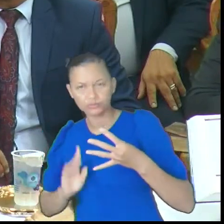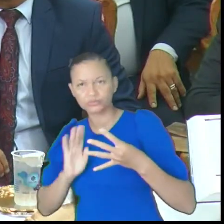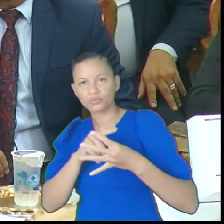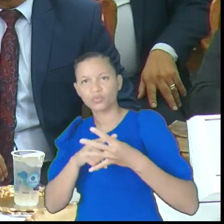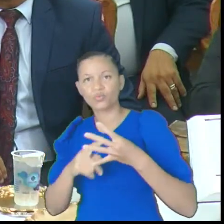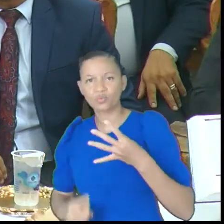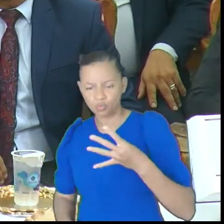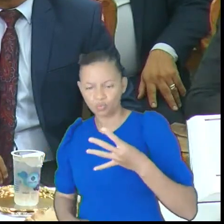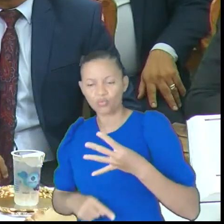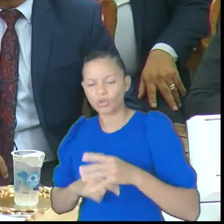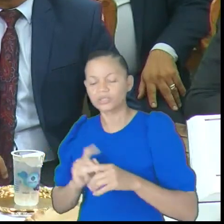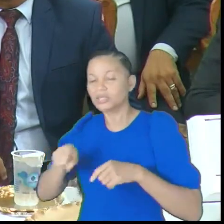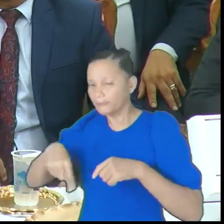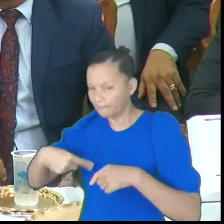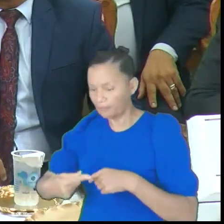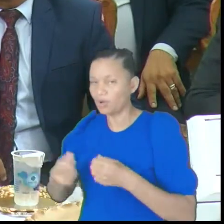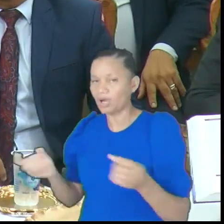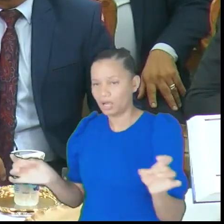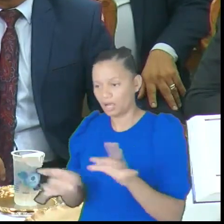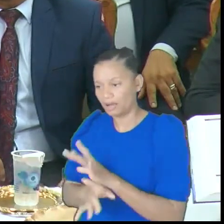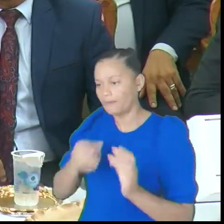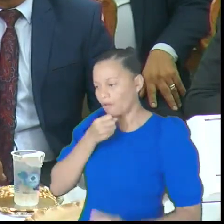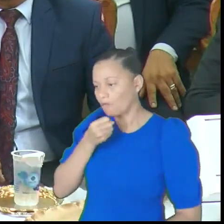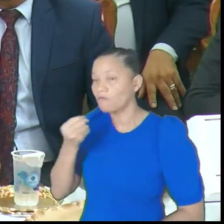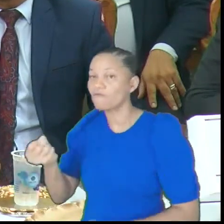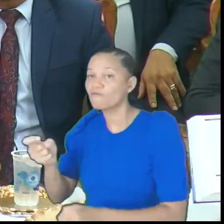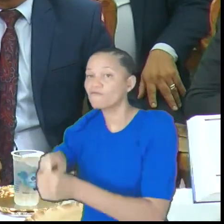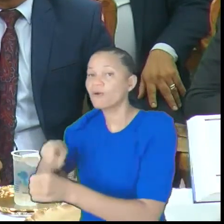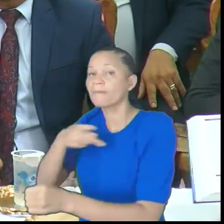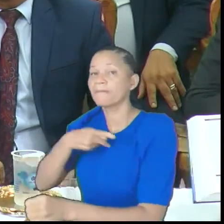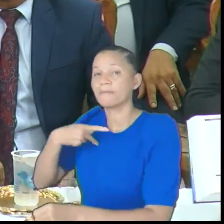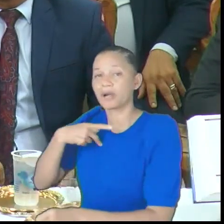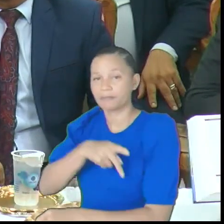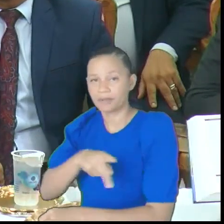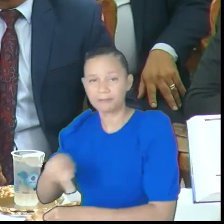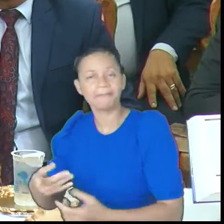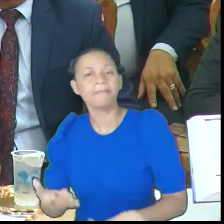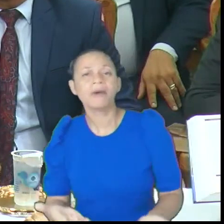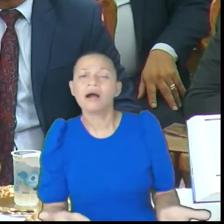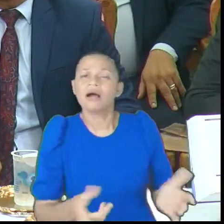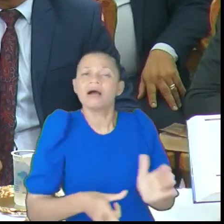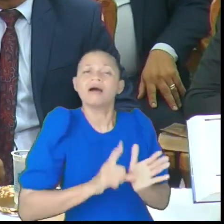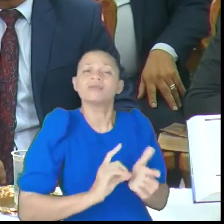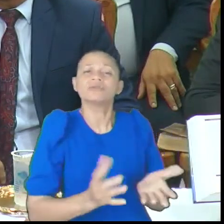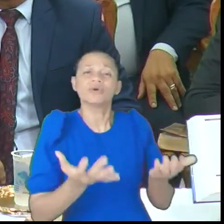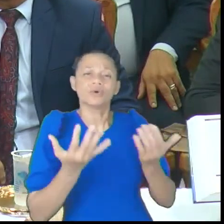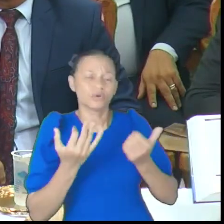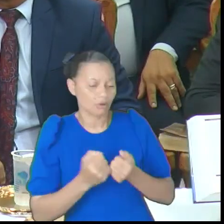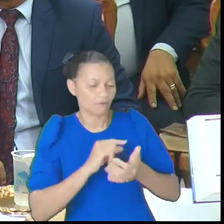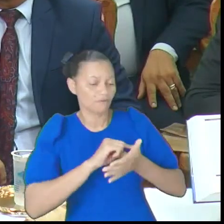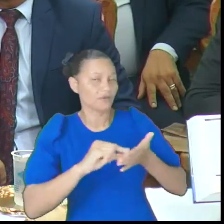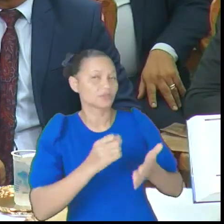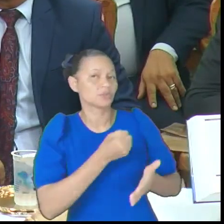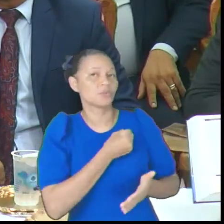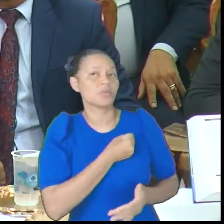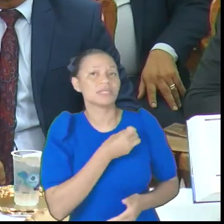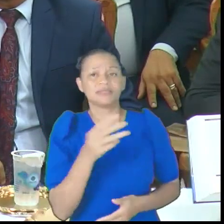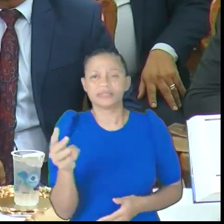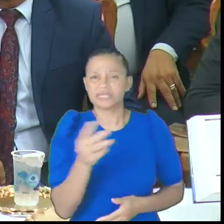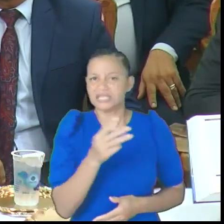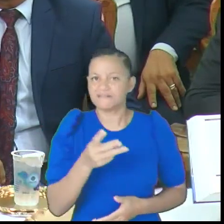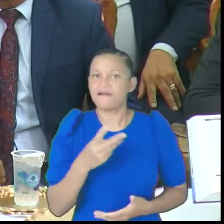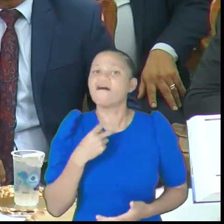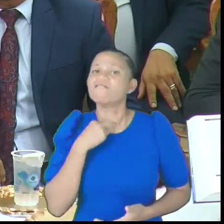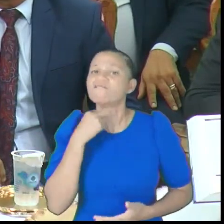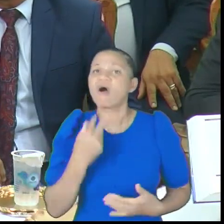quero começar, primeiro olhar, com o do versículo de número 33. Os irmãos leram bem alto o